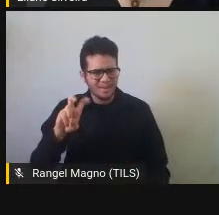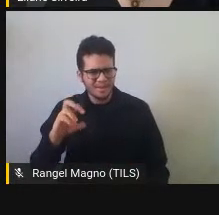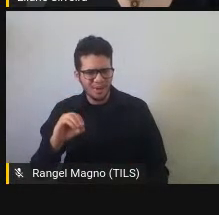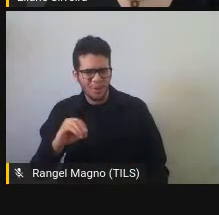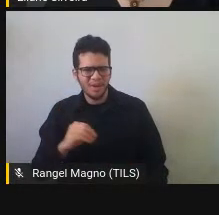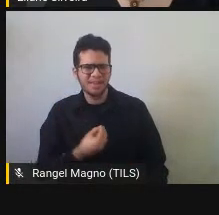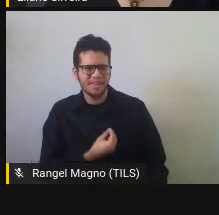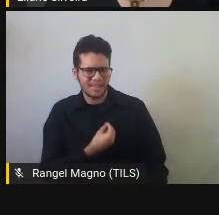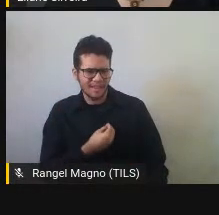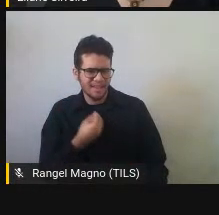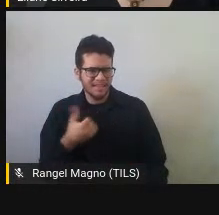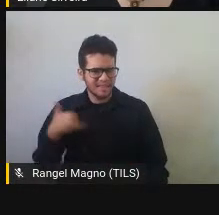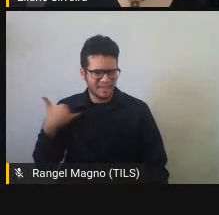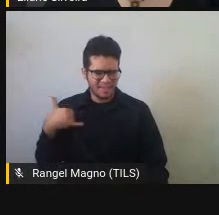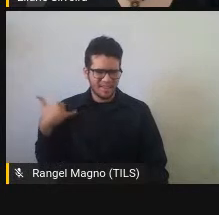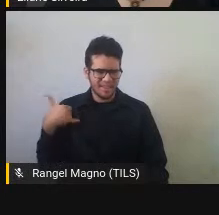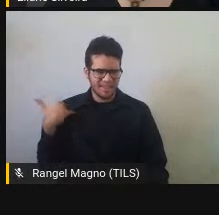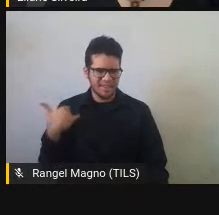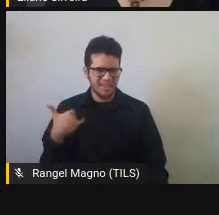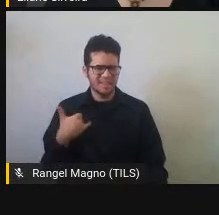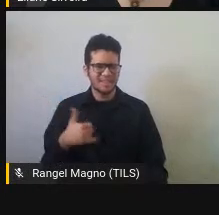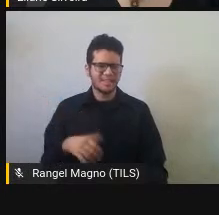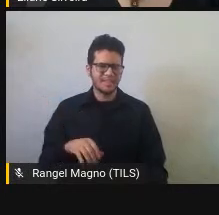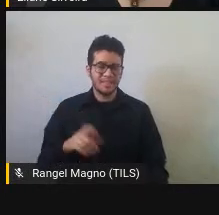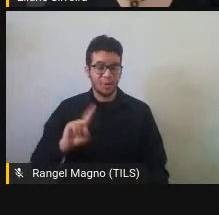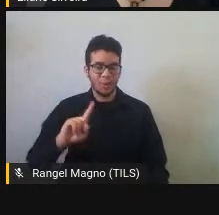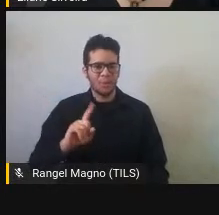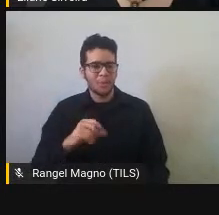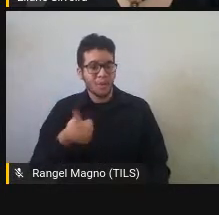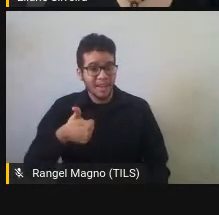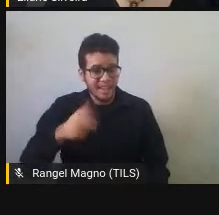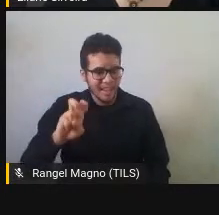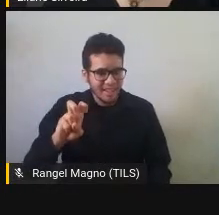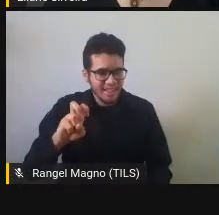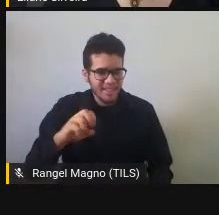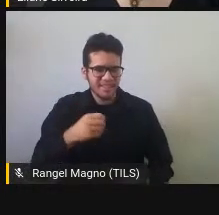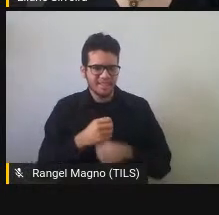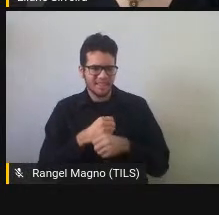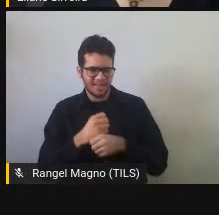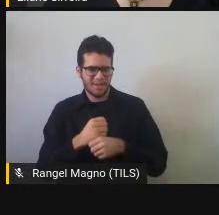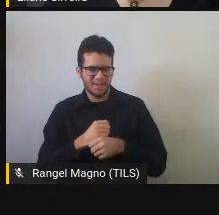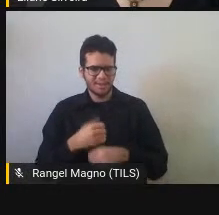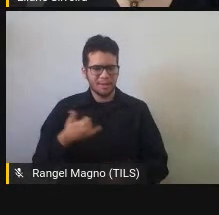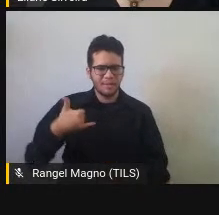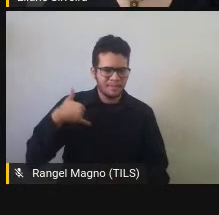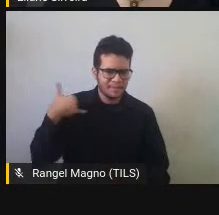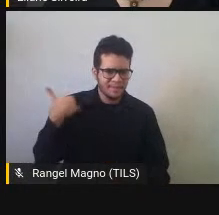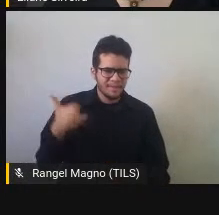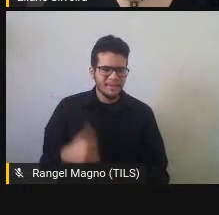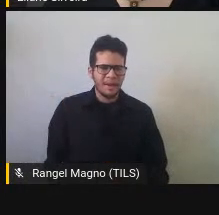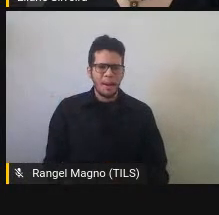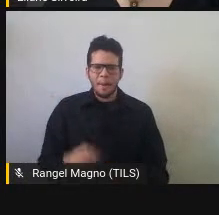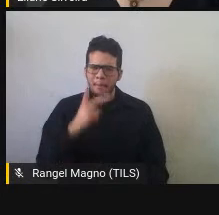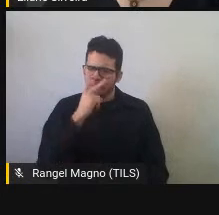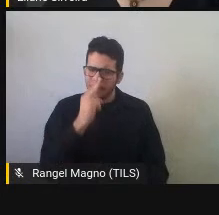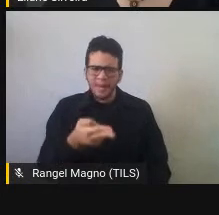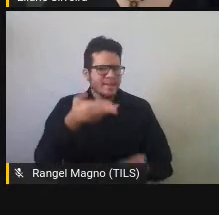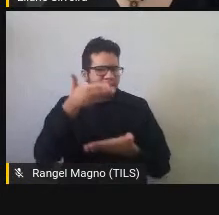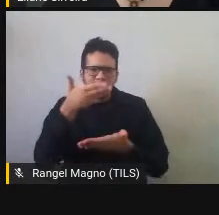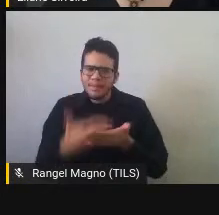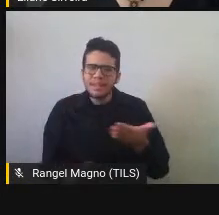esse ano que ele teve ali pelos 15 anos perdido e inútil na escola para o qual ele foi enviado